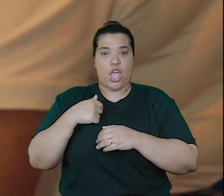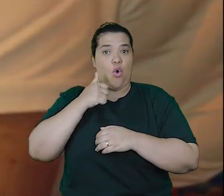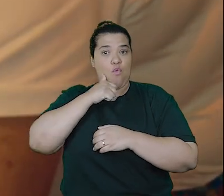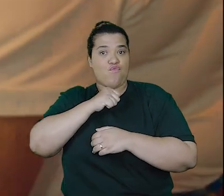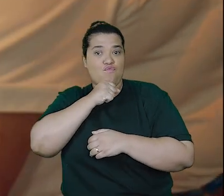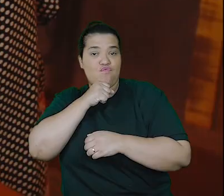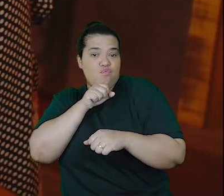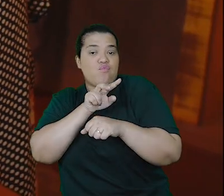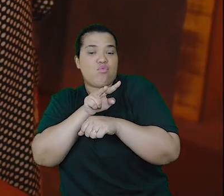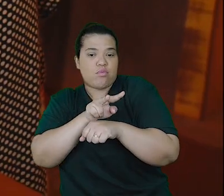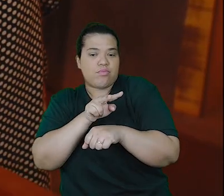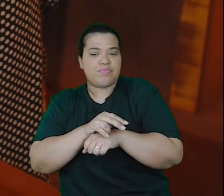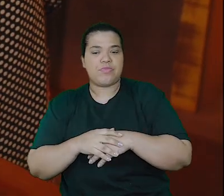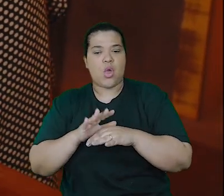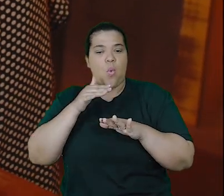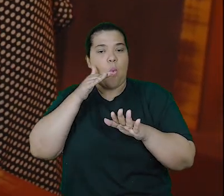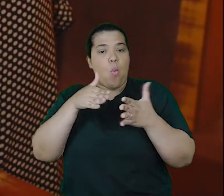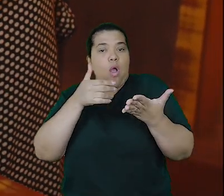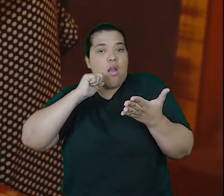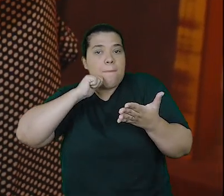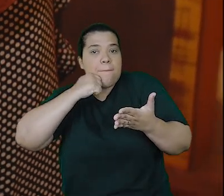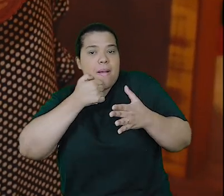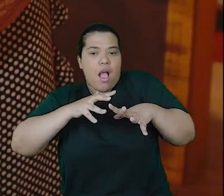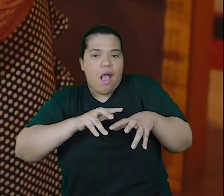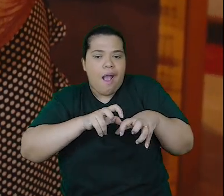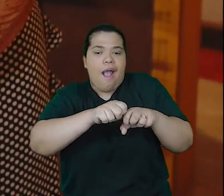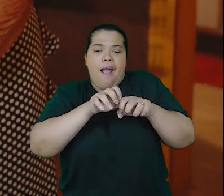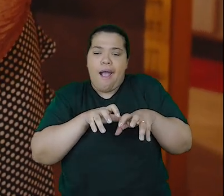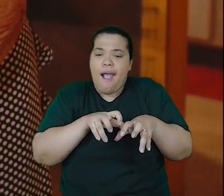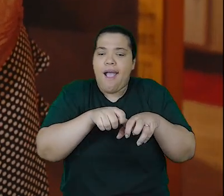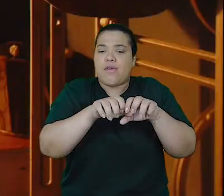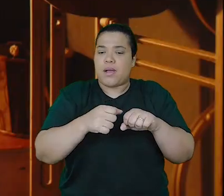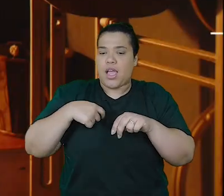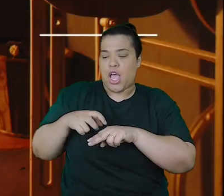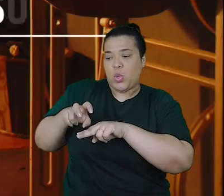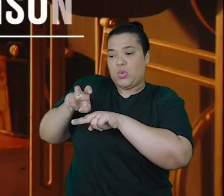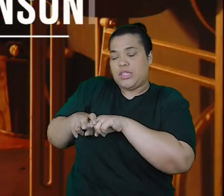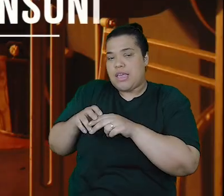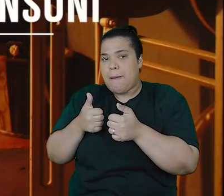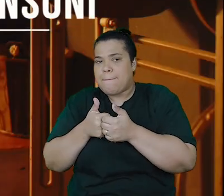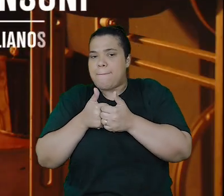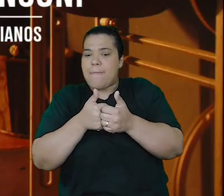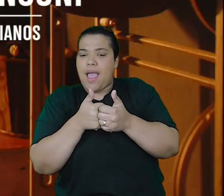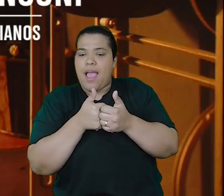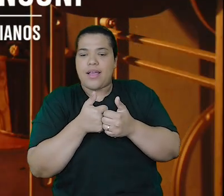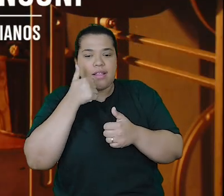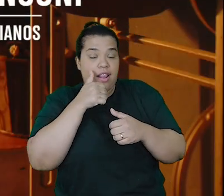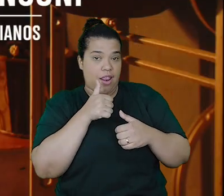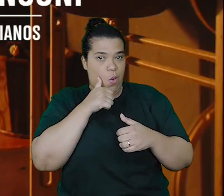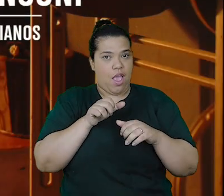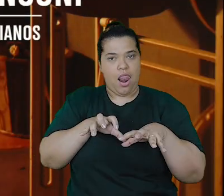minha avó. Quando a minha avó amassava o pão, coisas assim, eu sentava sempre do lado dela. Ela